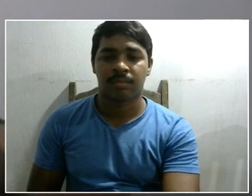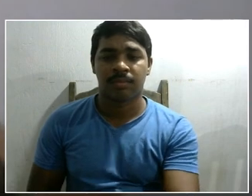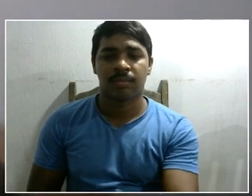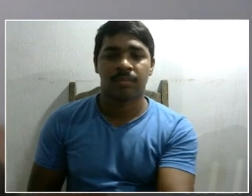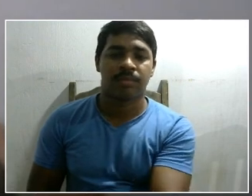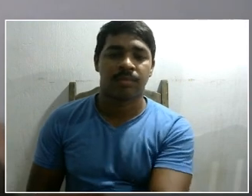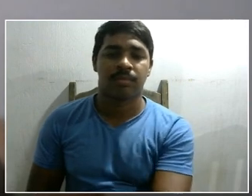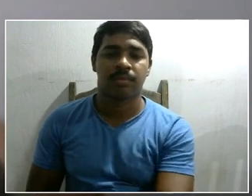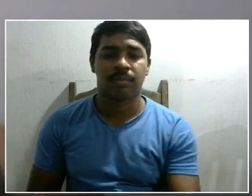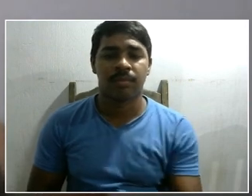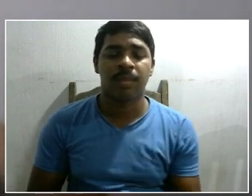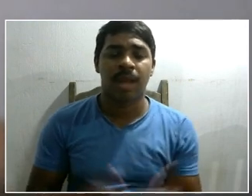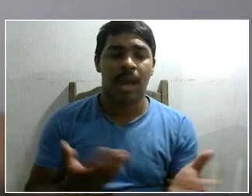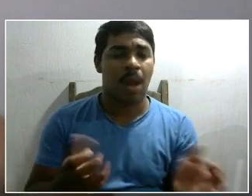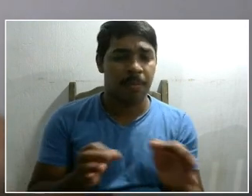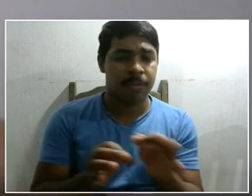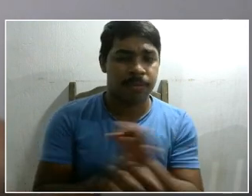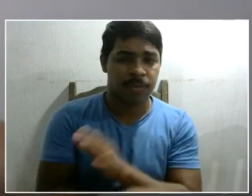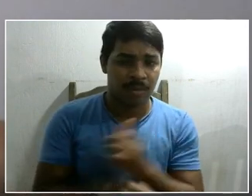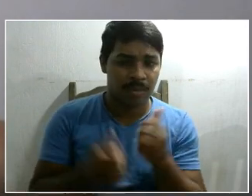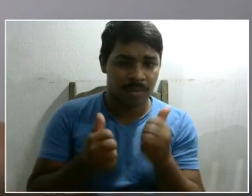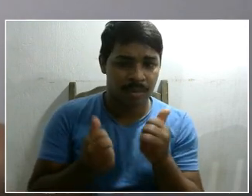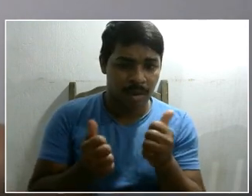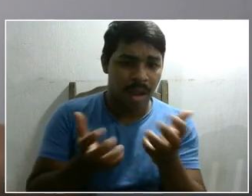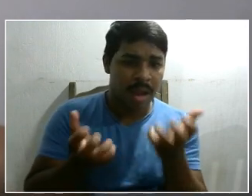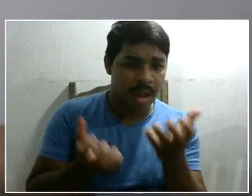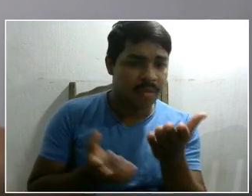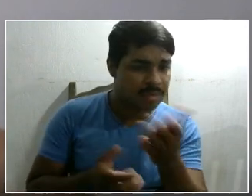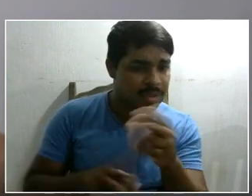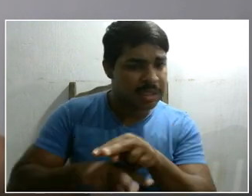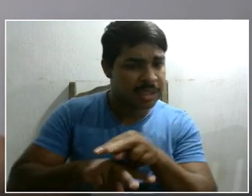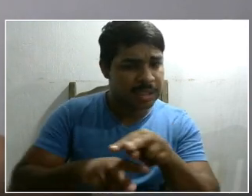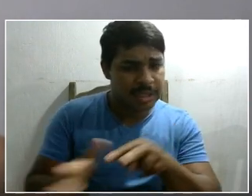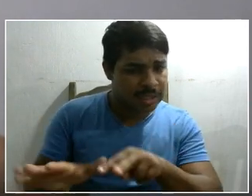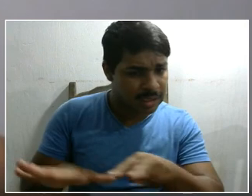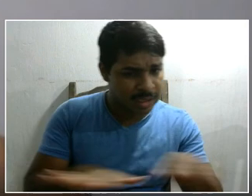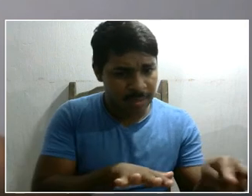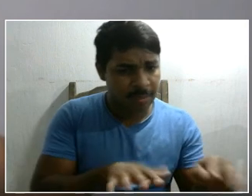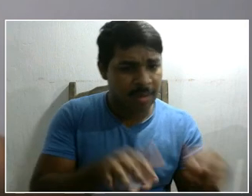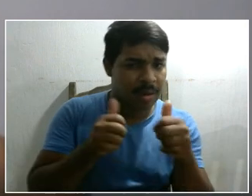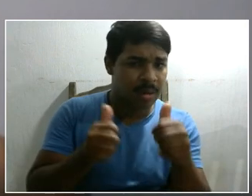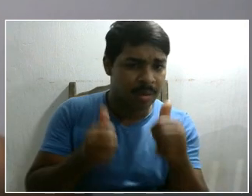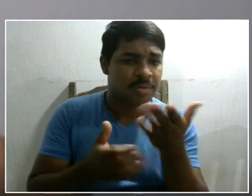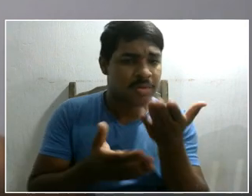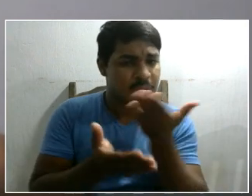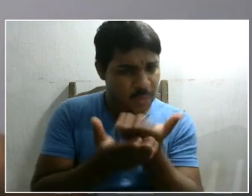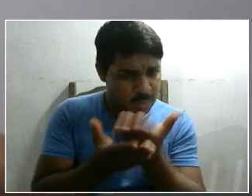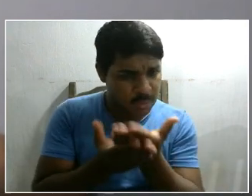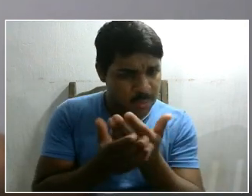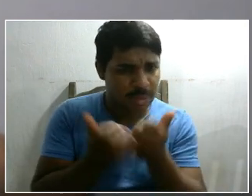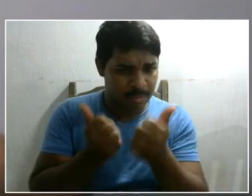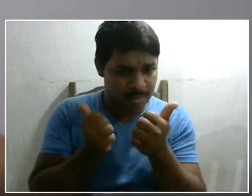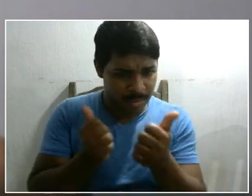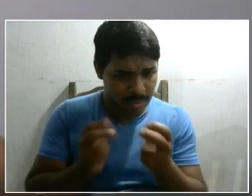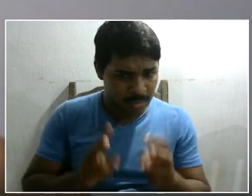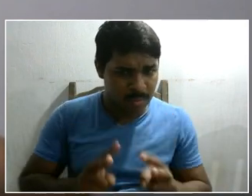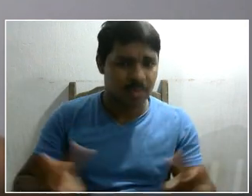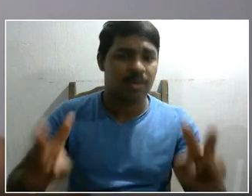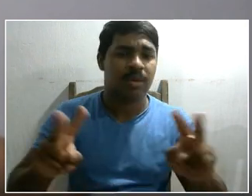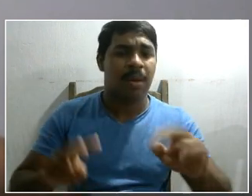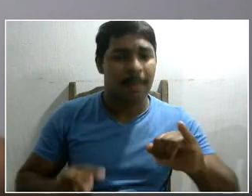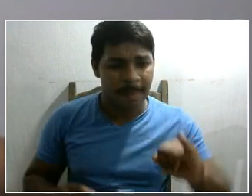Voltando. Então, é isso. Desejo que vocês tenham uma ótima semana, tá? Estudem bastante e